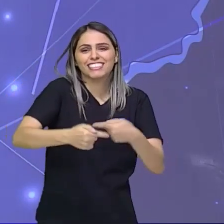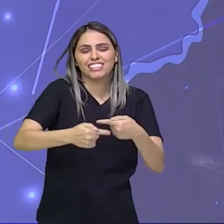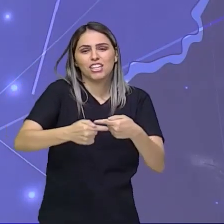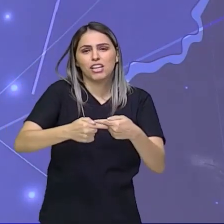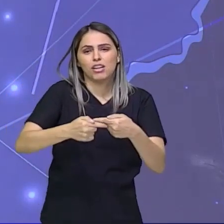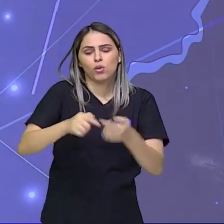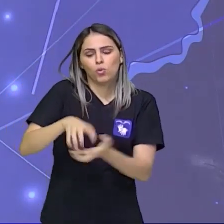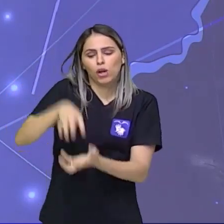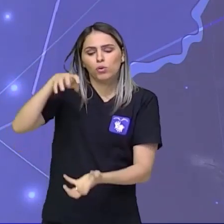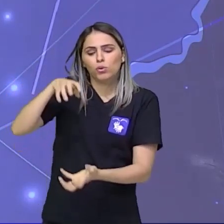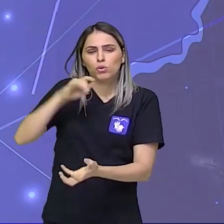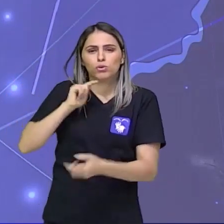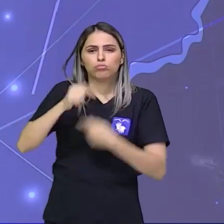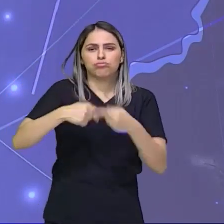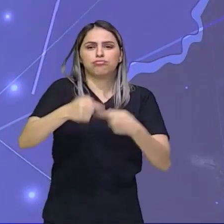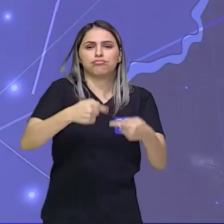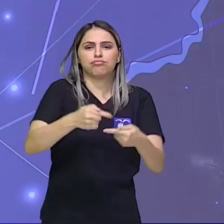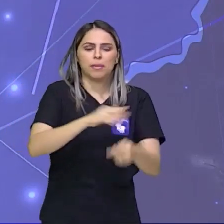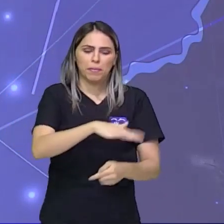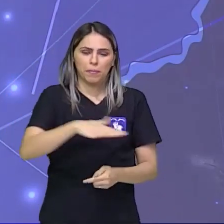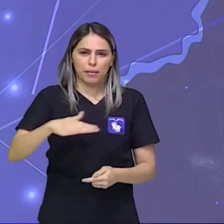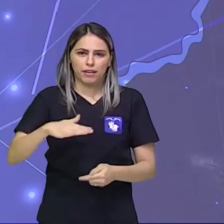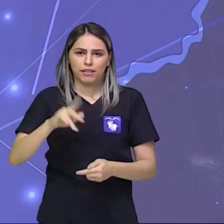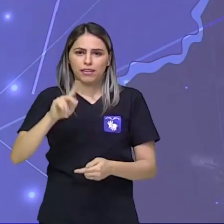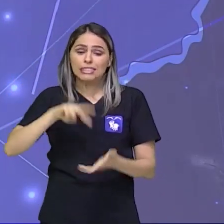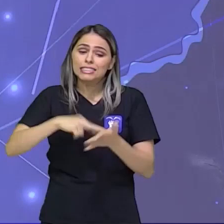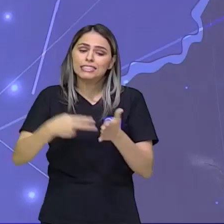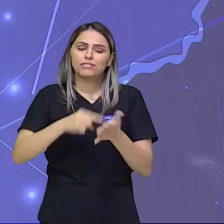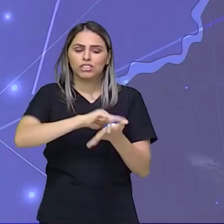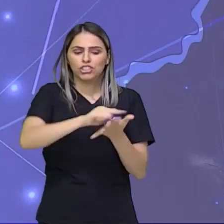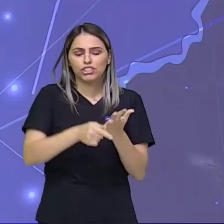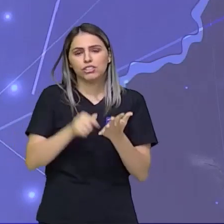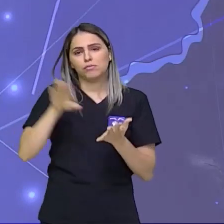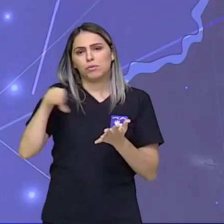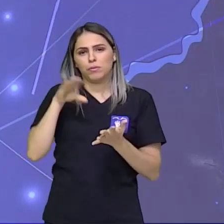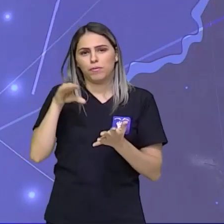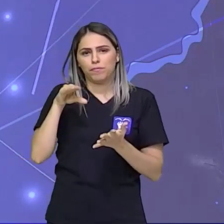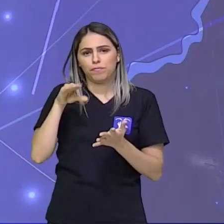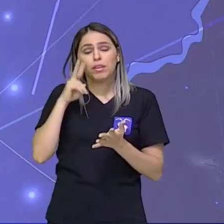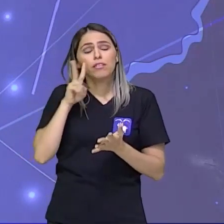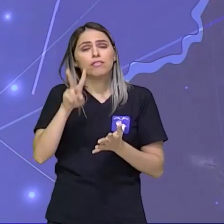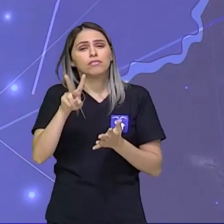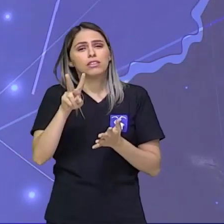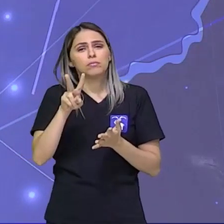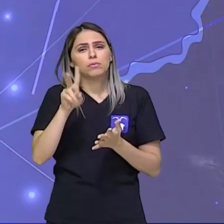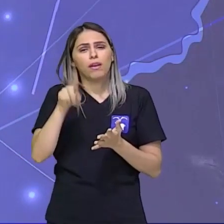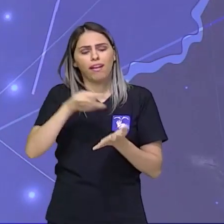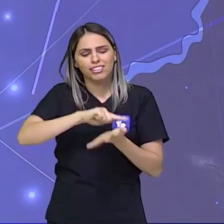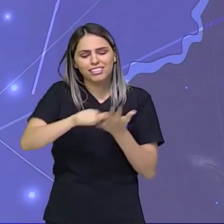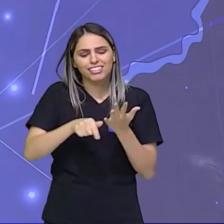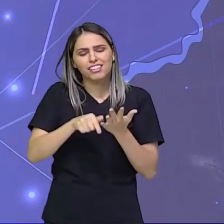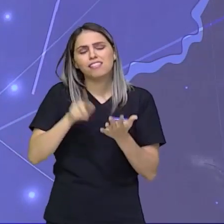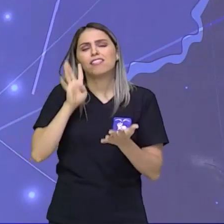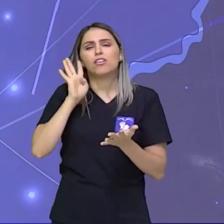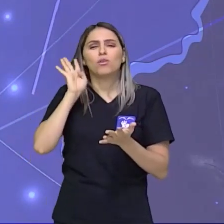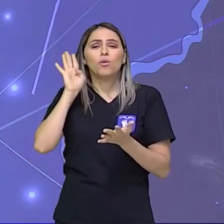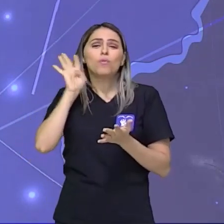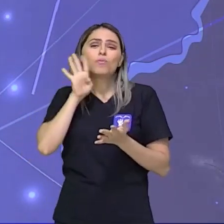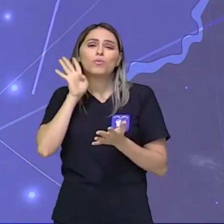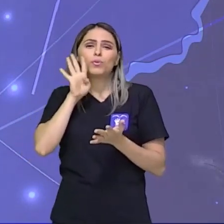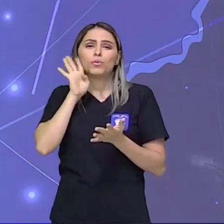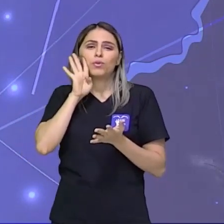novos, são gêneros orais. Nós vemos hoje que esses gêneros orais, eles são muito legais, eles são